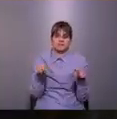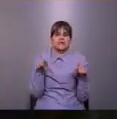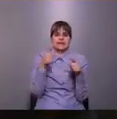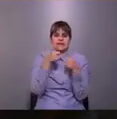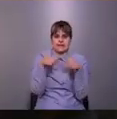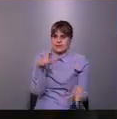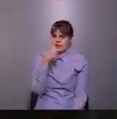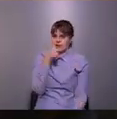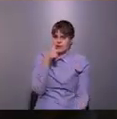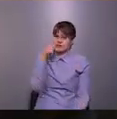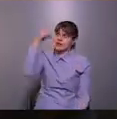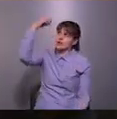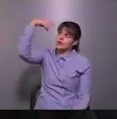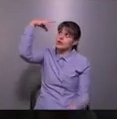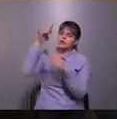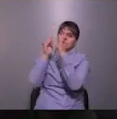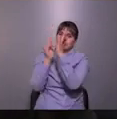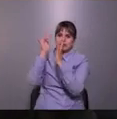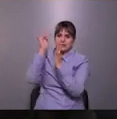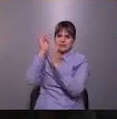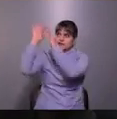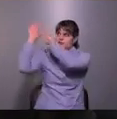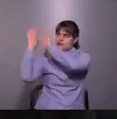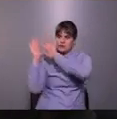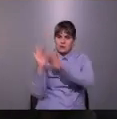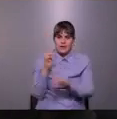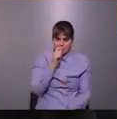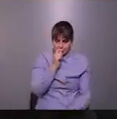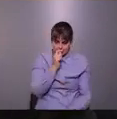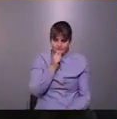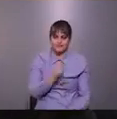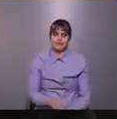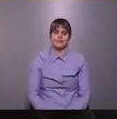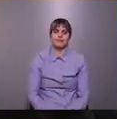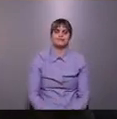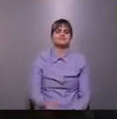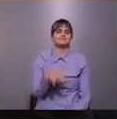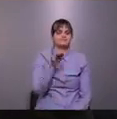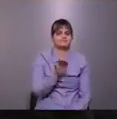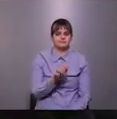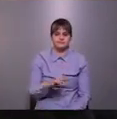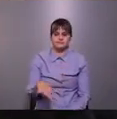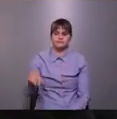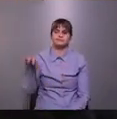A luz de Cristo, Amen.